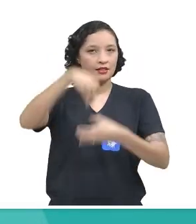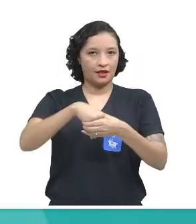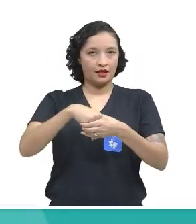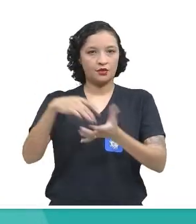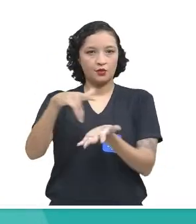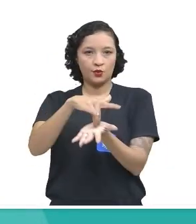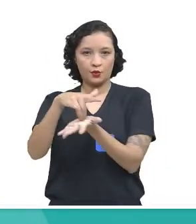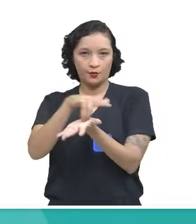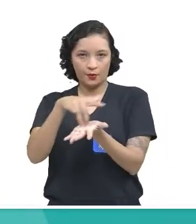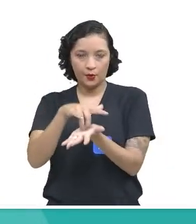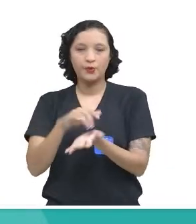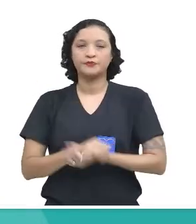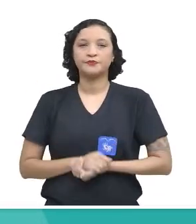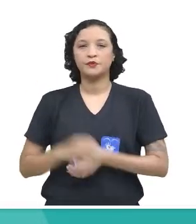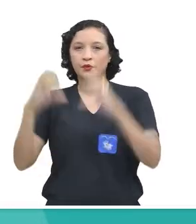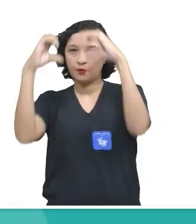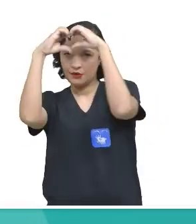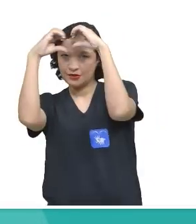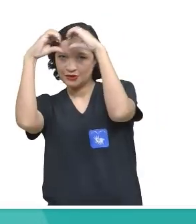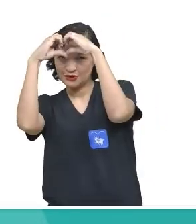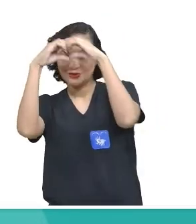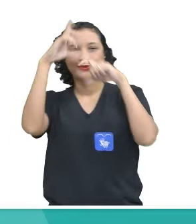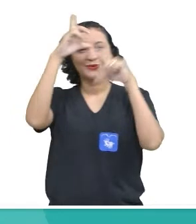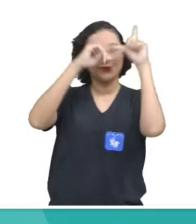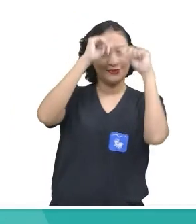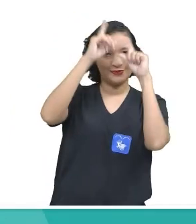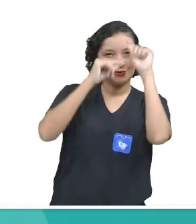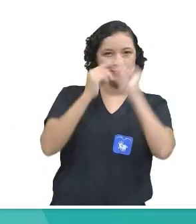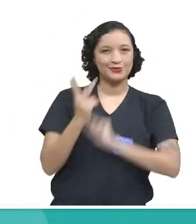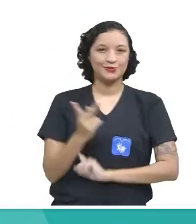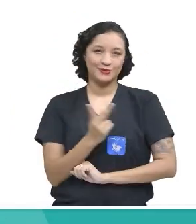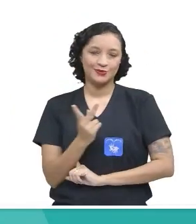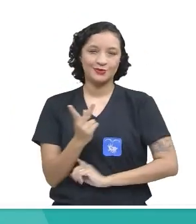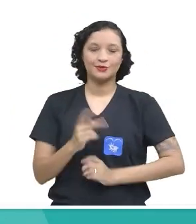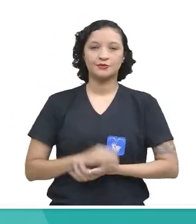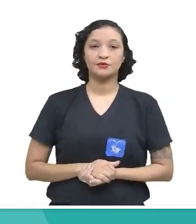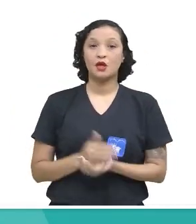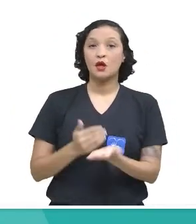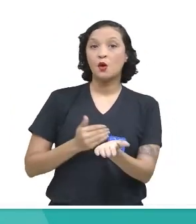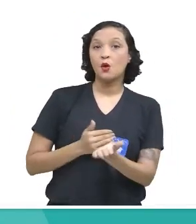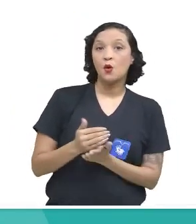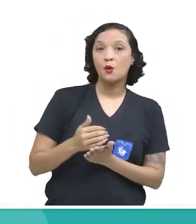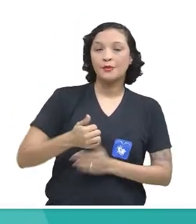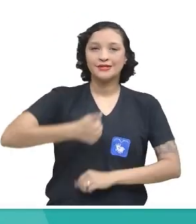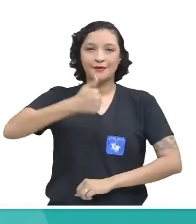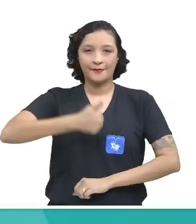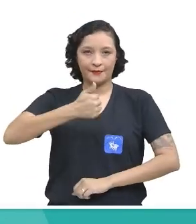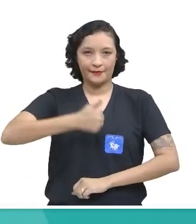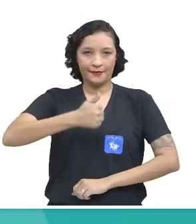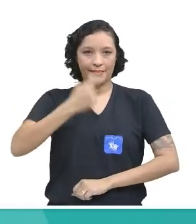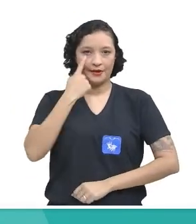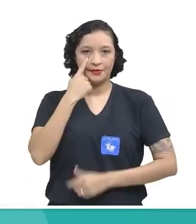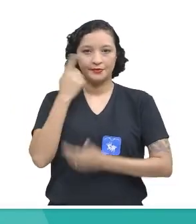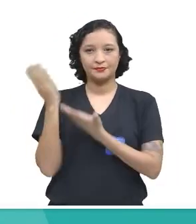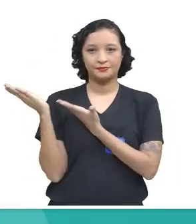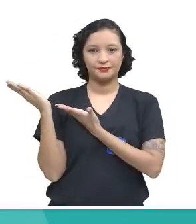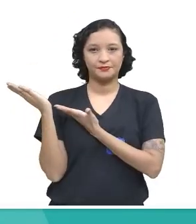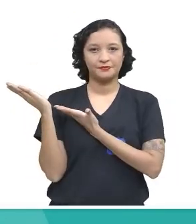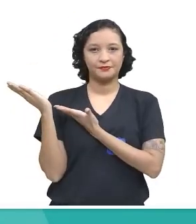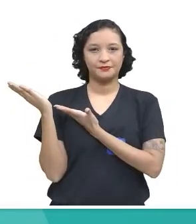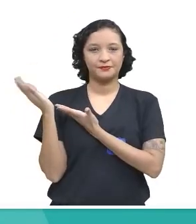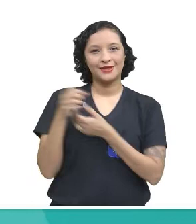Garantido e o Caprichoso. Então nós vamos começar lá com a nossa primeira imagem que vocês viram, né, que